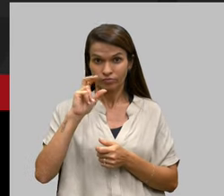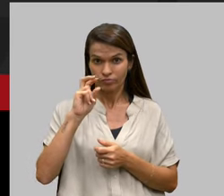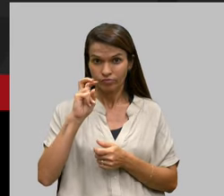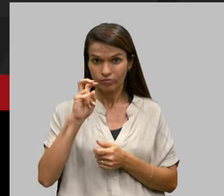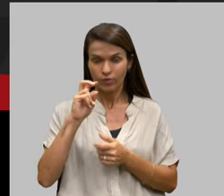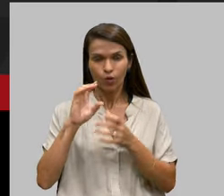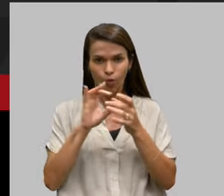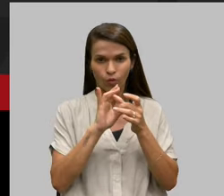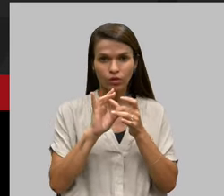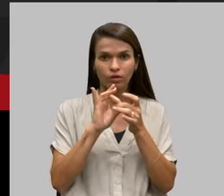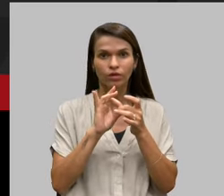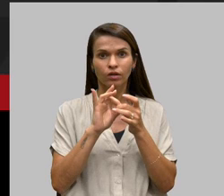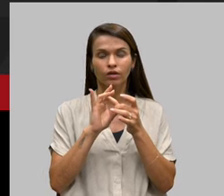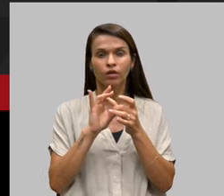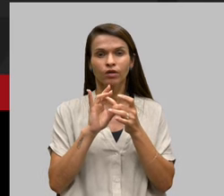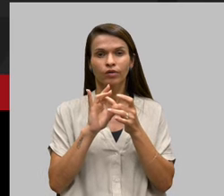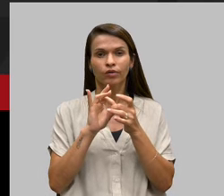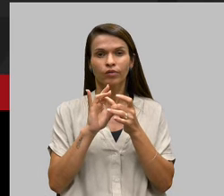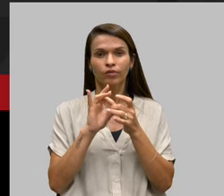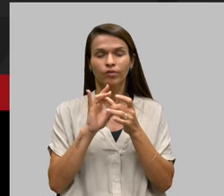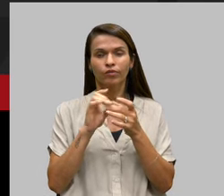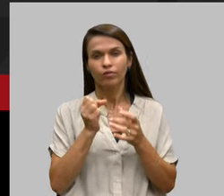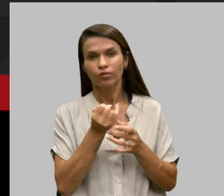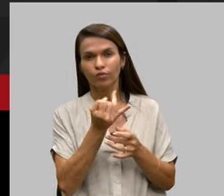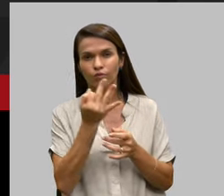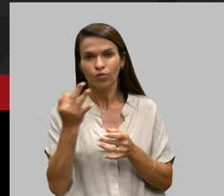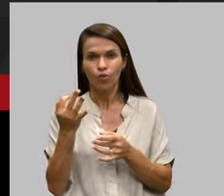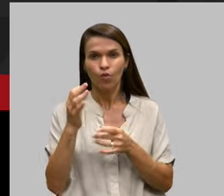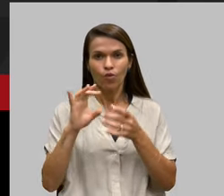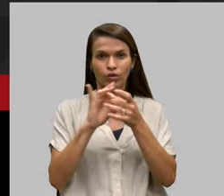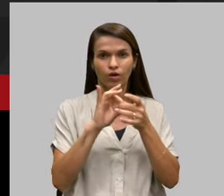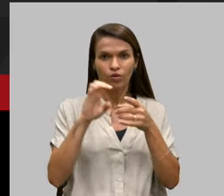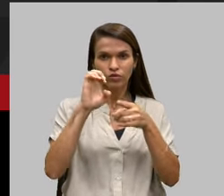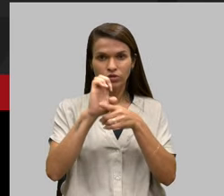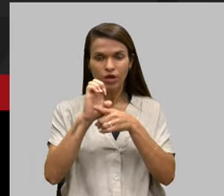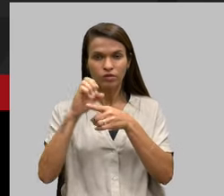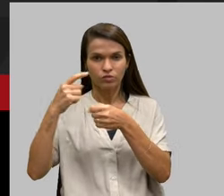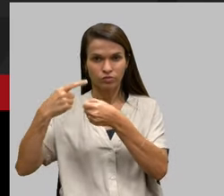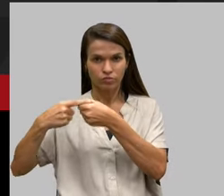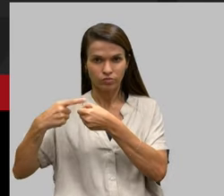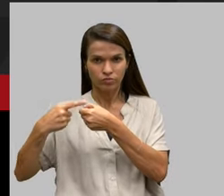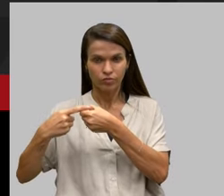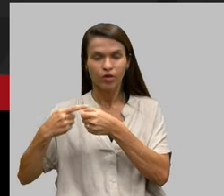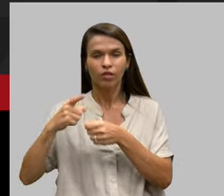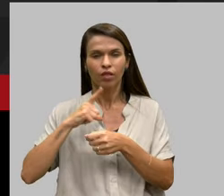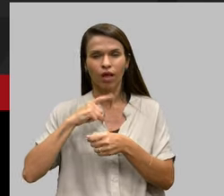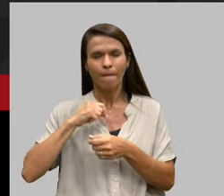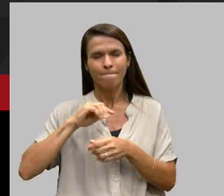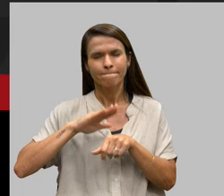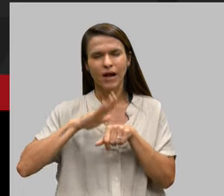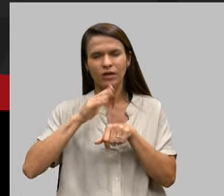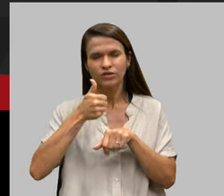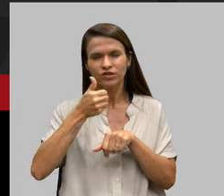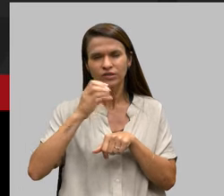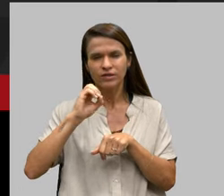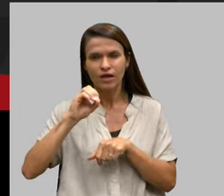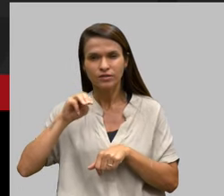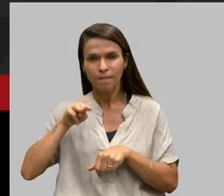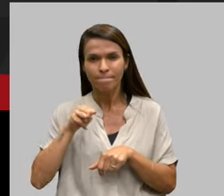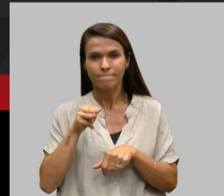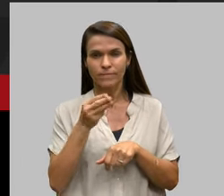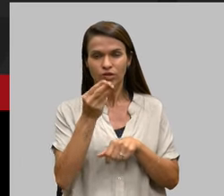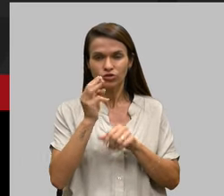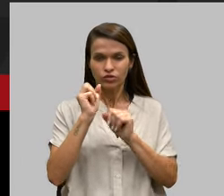união e e contando a união estados e municípios nós vamos ter mais de 10 milhões de